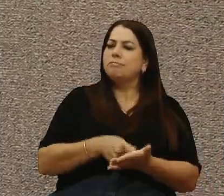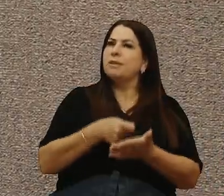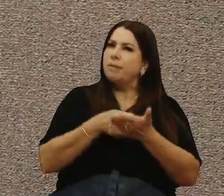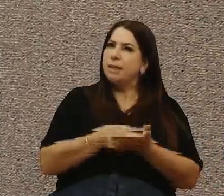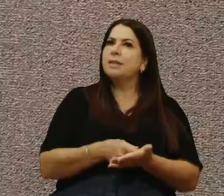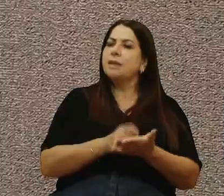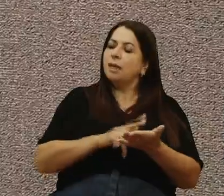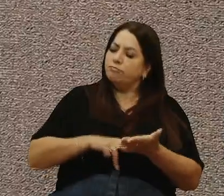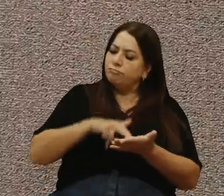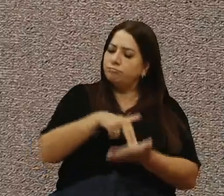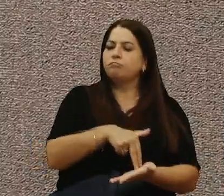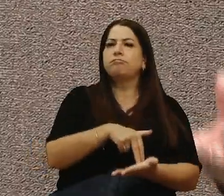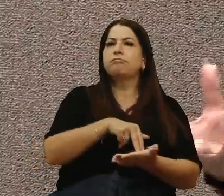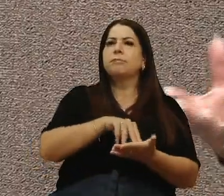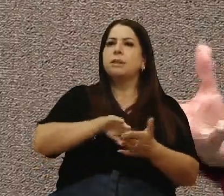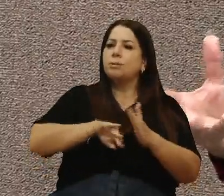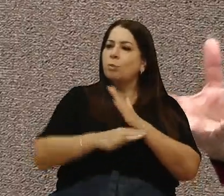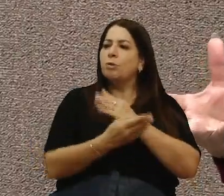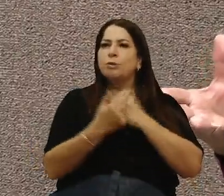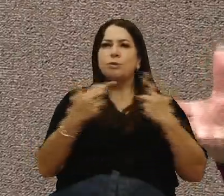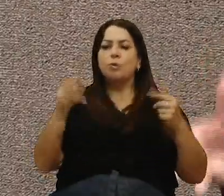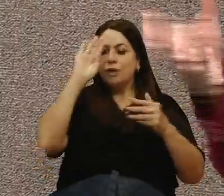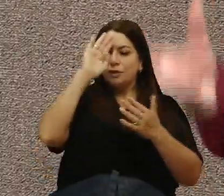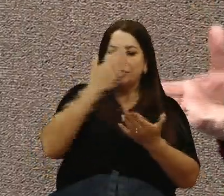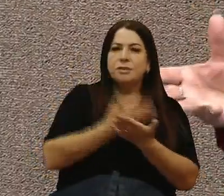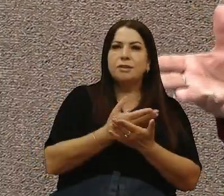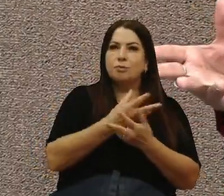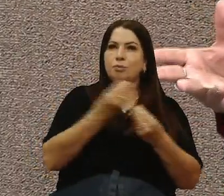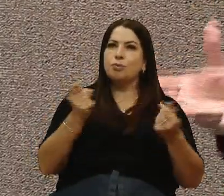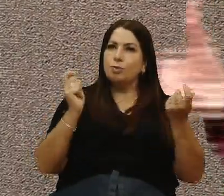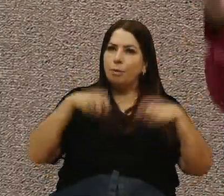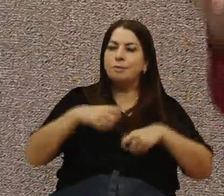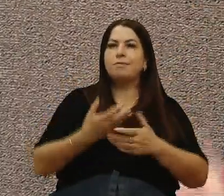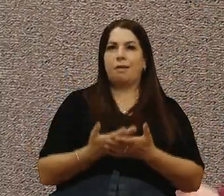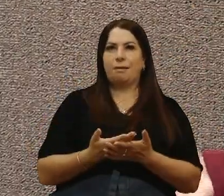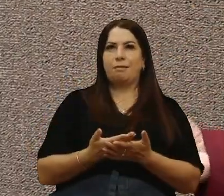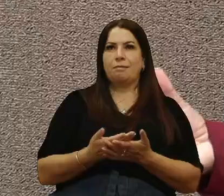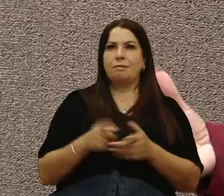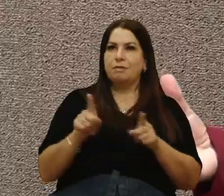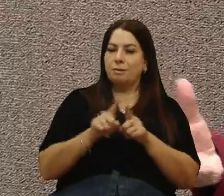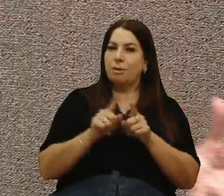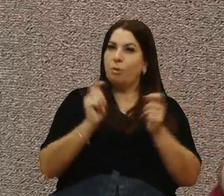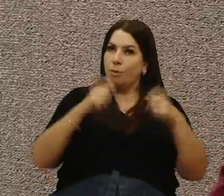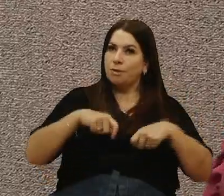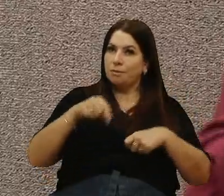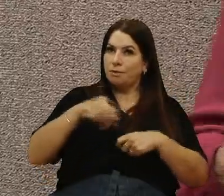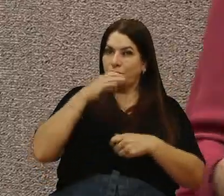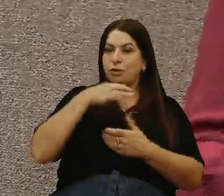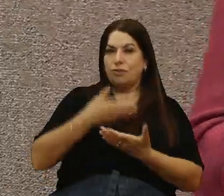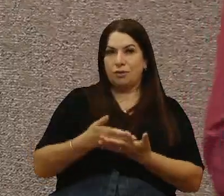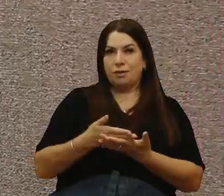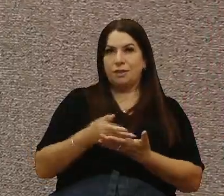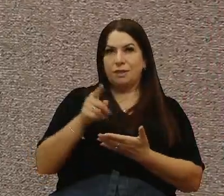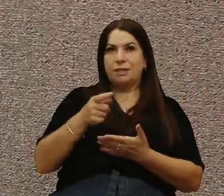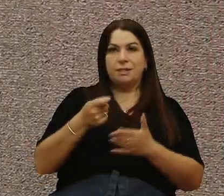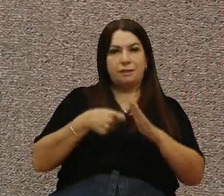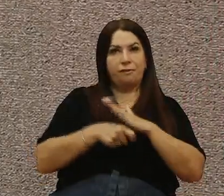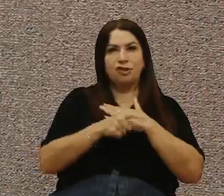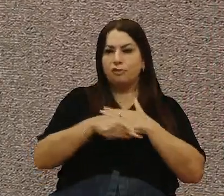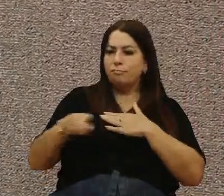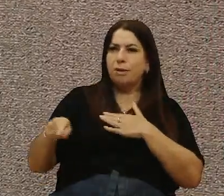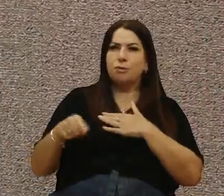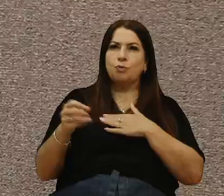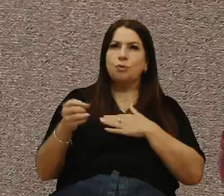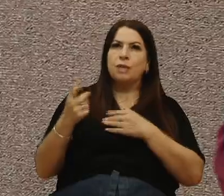persistente, resiliente, acreditando muito, né, no seu potencial, mas também no potencial de Caxias do Sul e desse investimento